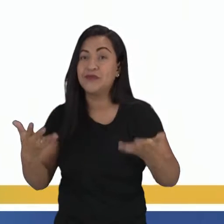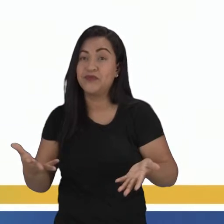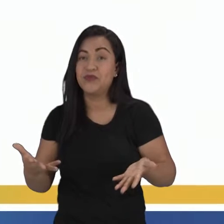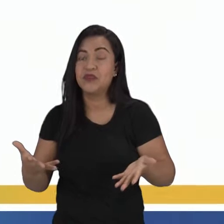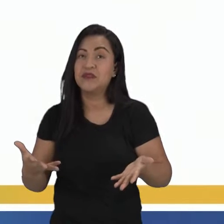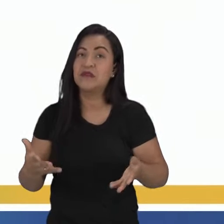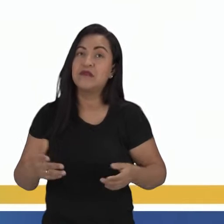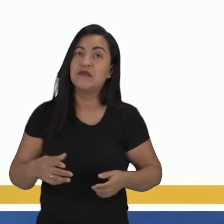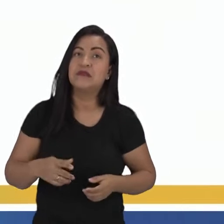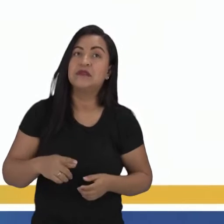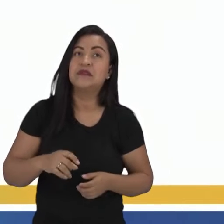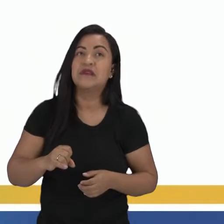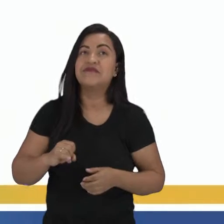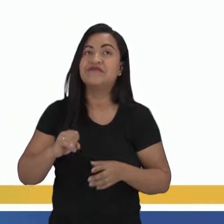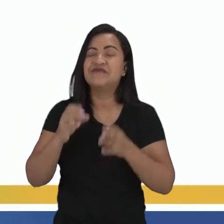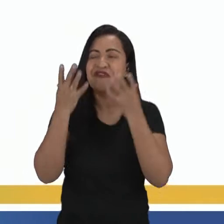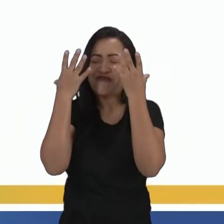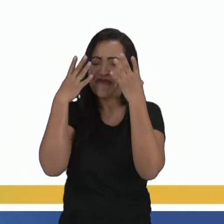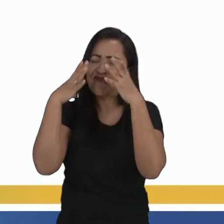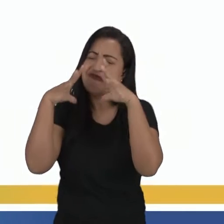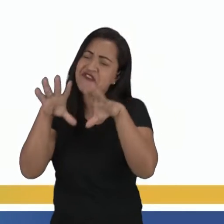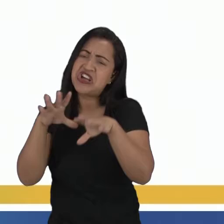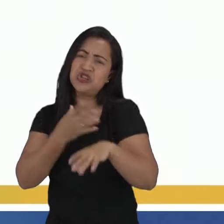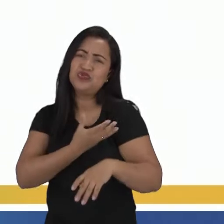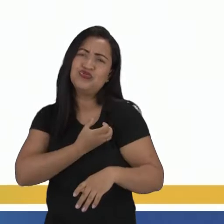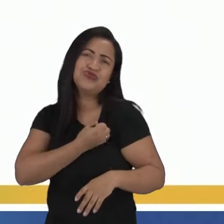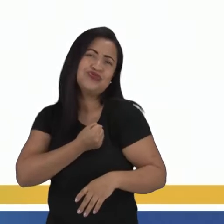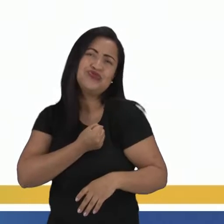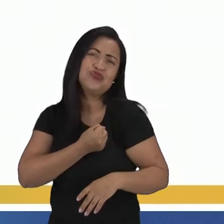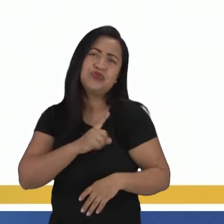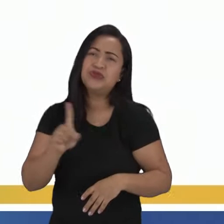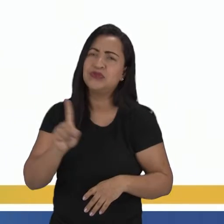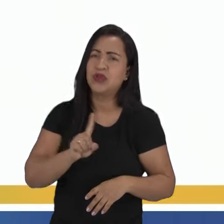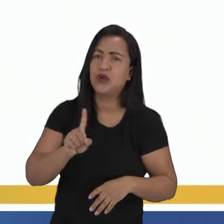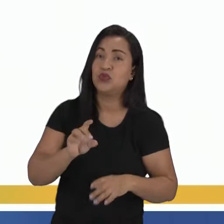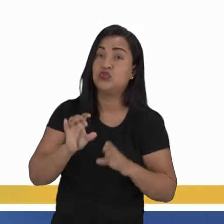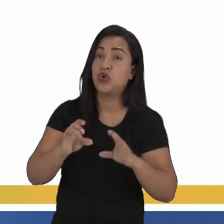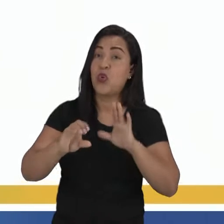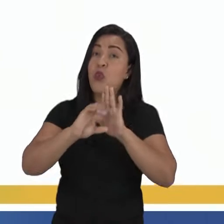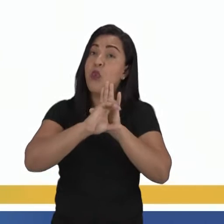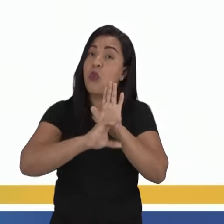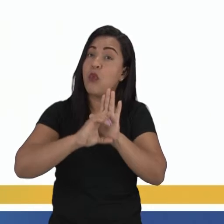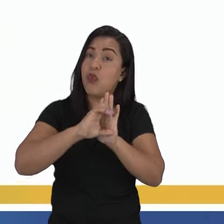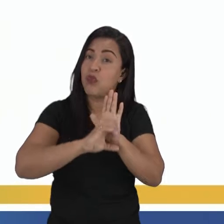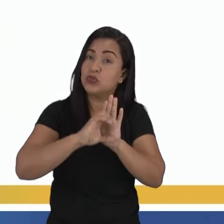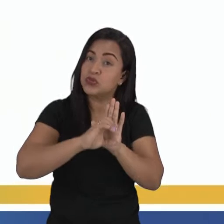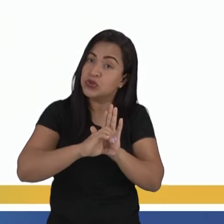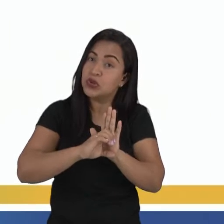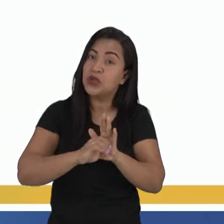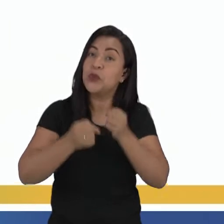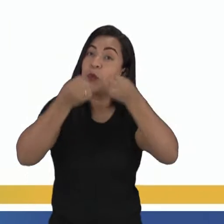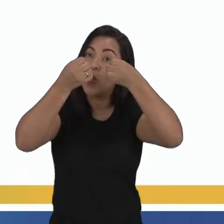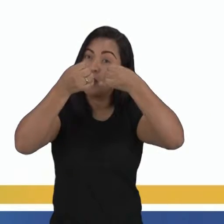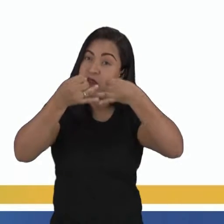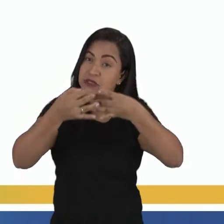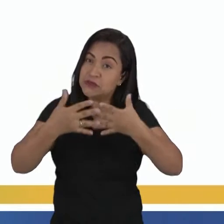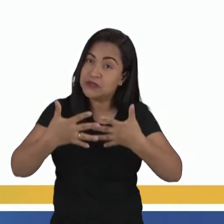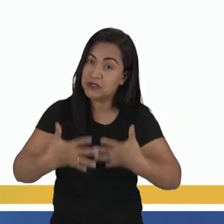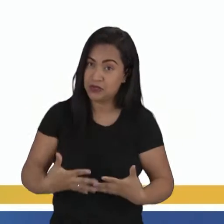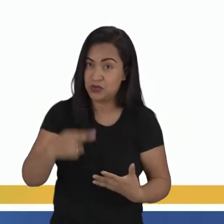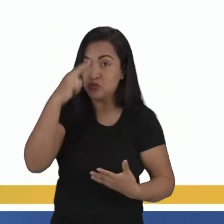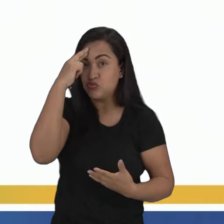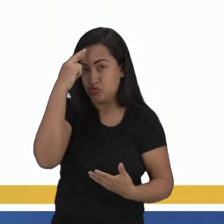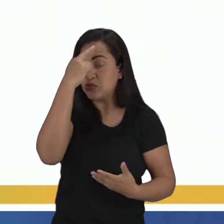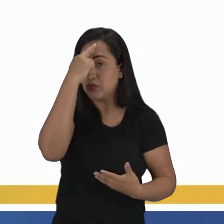fixa o seu conhecimento em numerologia. Estude mais o conceito base, o conteúdo é o que vai importar